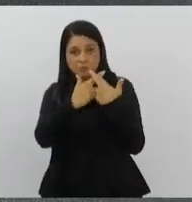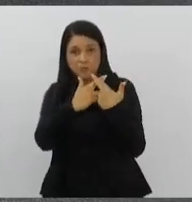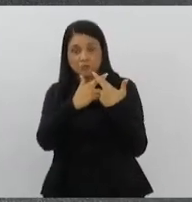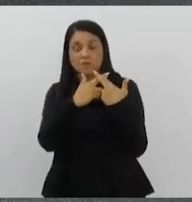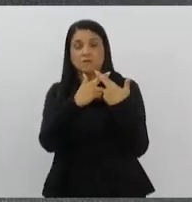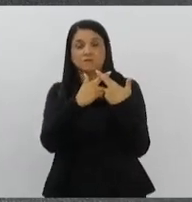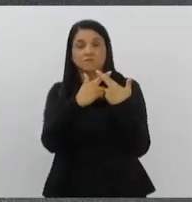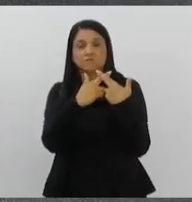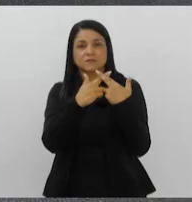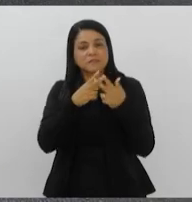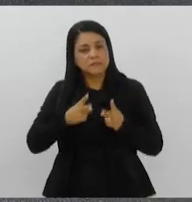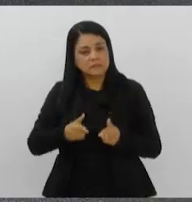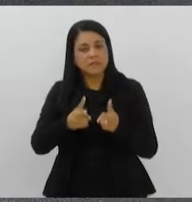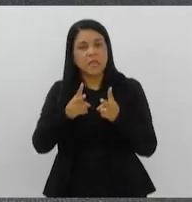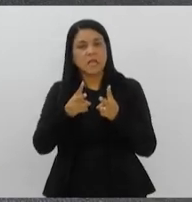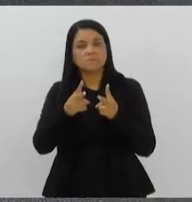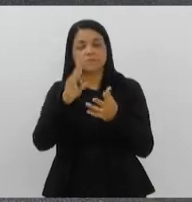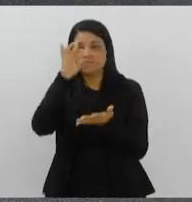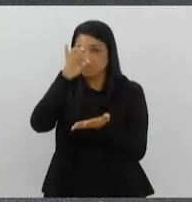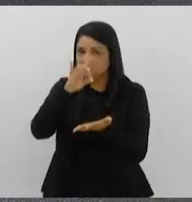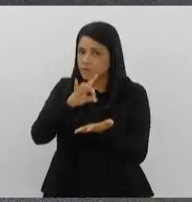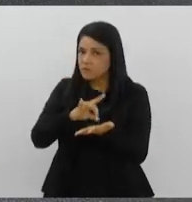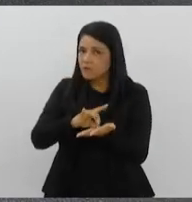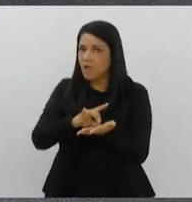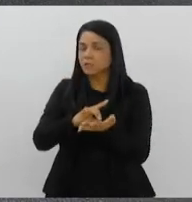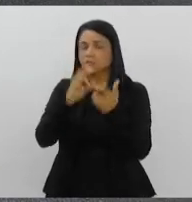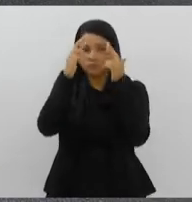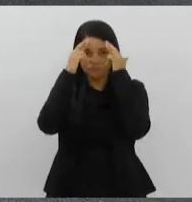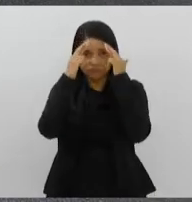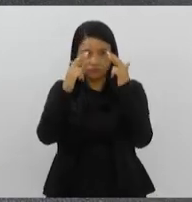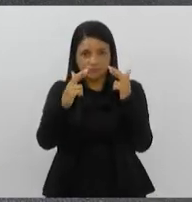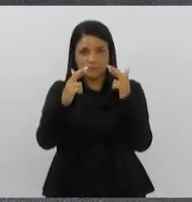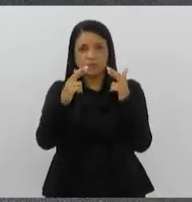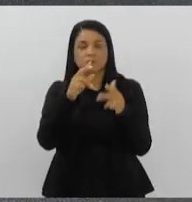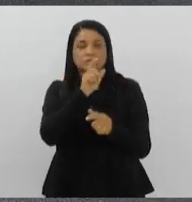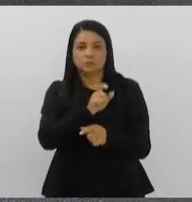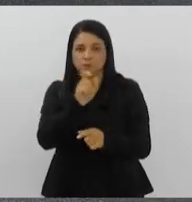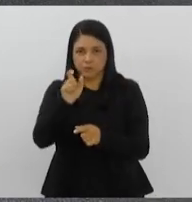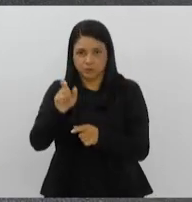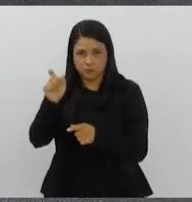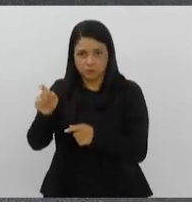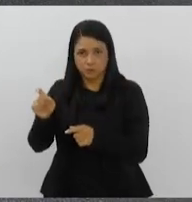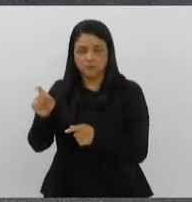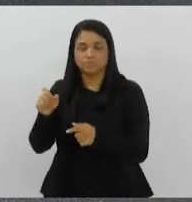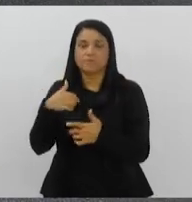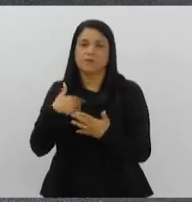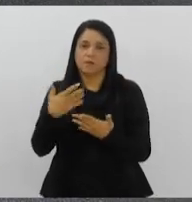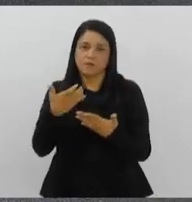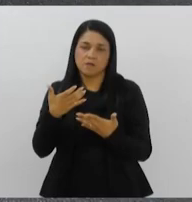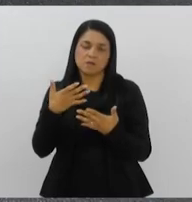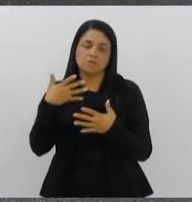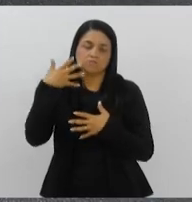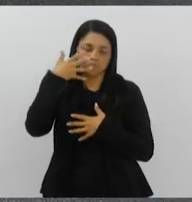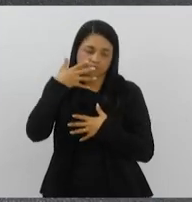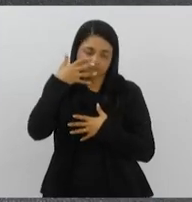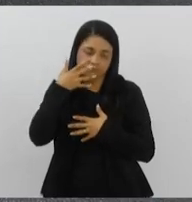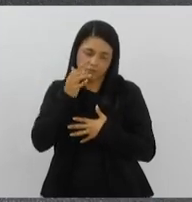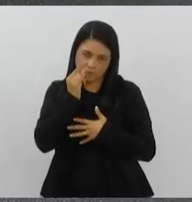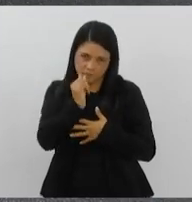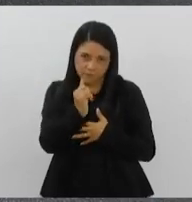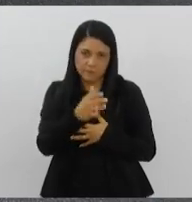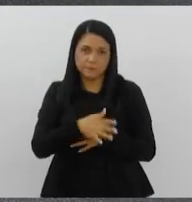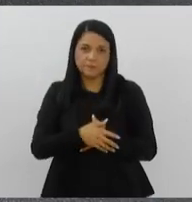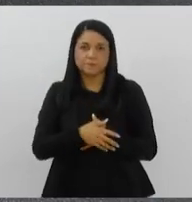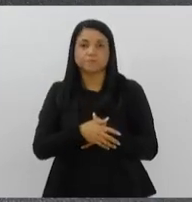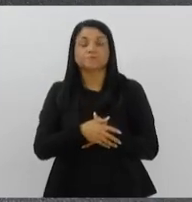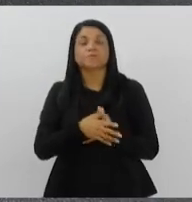responsável, sempre buscando a verdade e respeitando o próximo. Então, era essa a parte que eu gostaria de ter